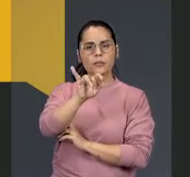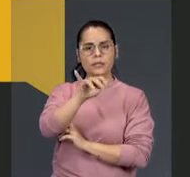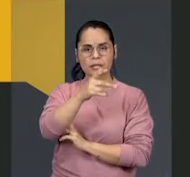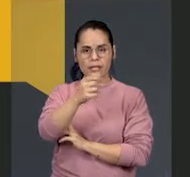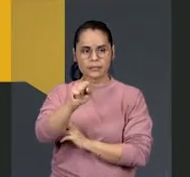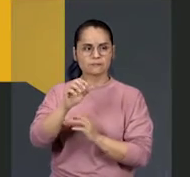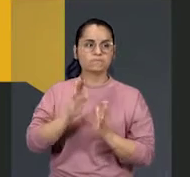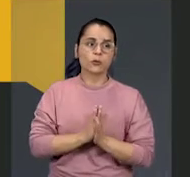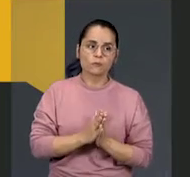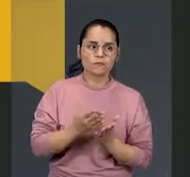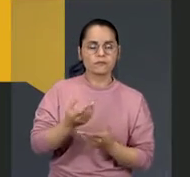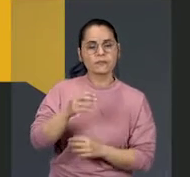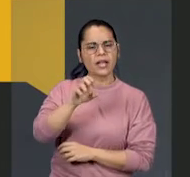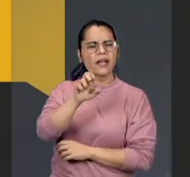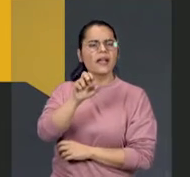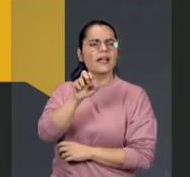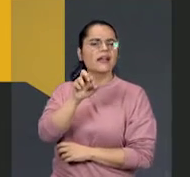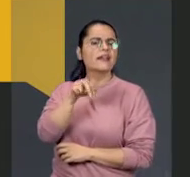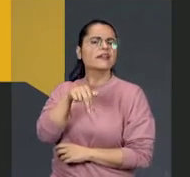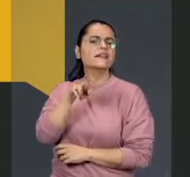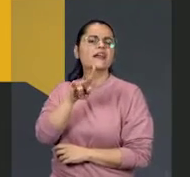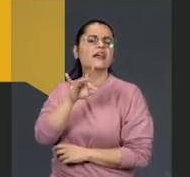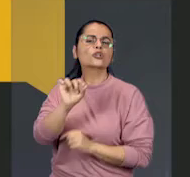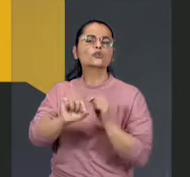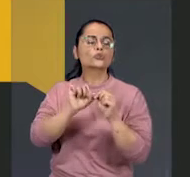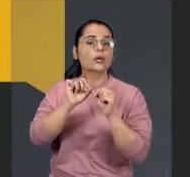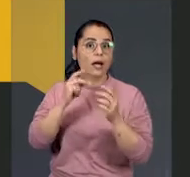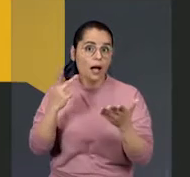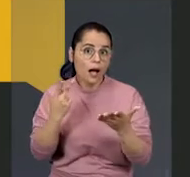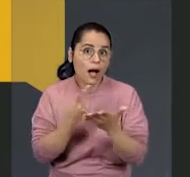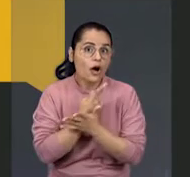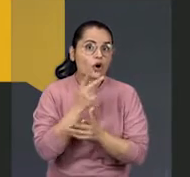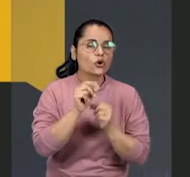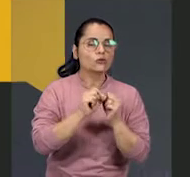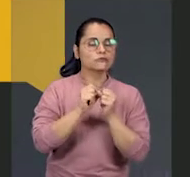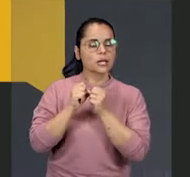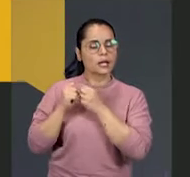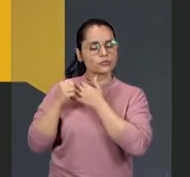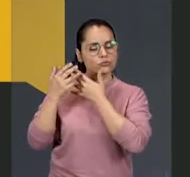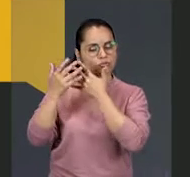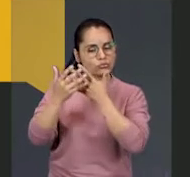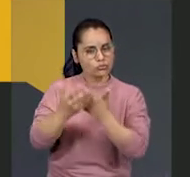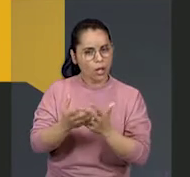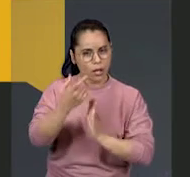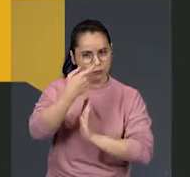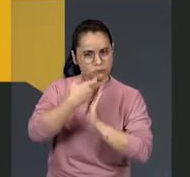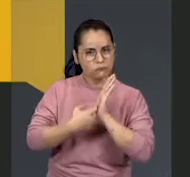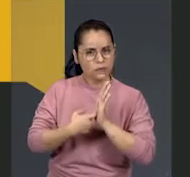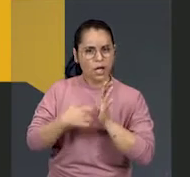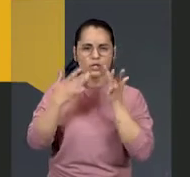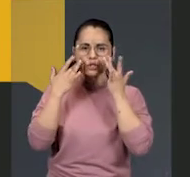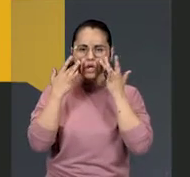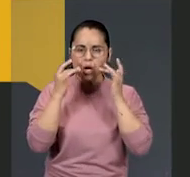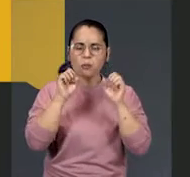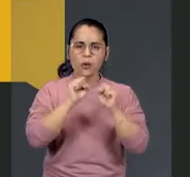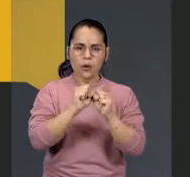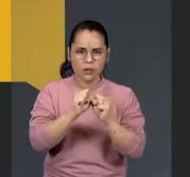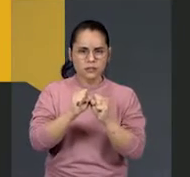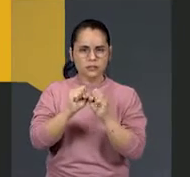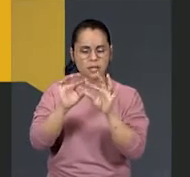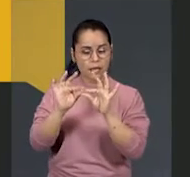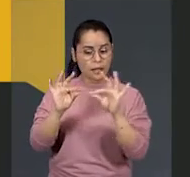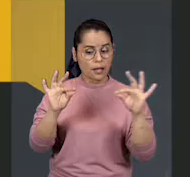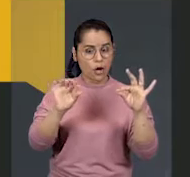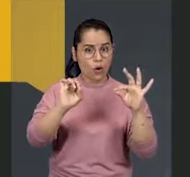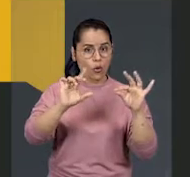Enredo. Conjunto de acontecimentos que ocorrem ao longo de uma peça de teatro. Pode ser